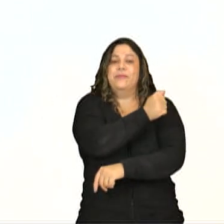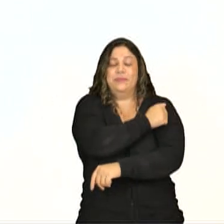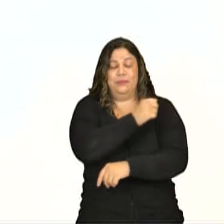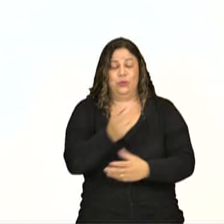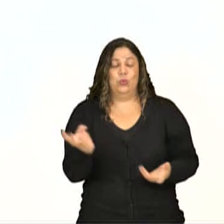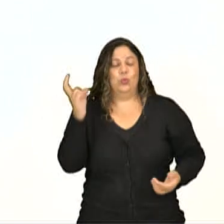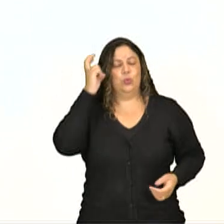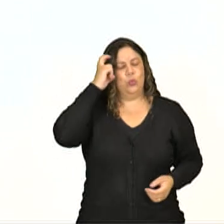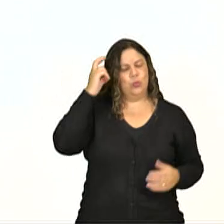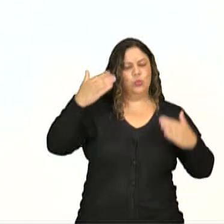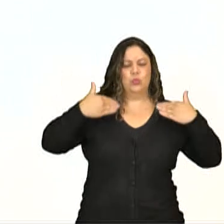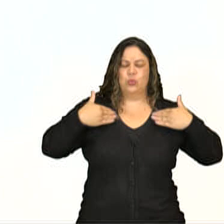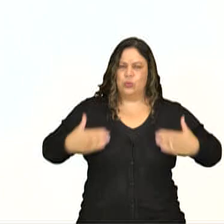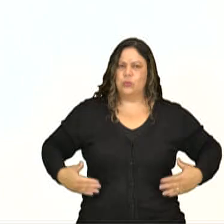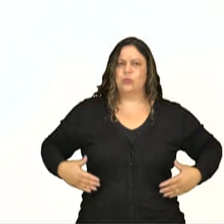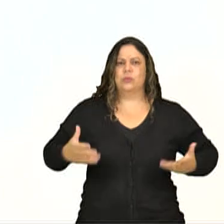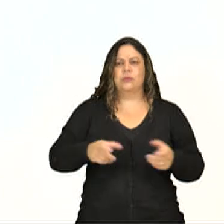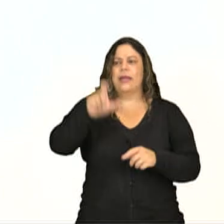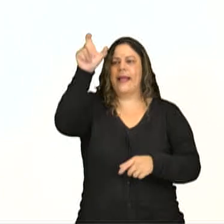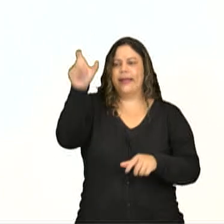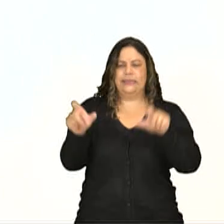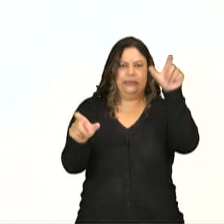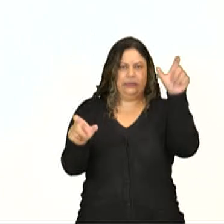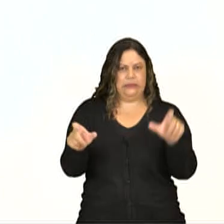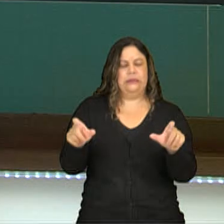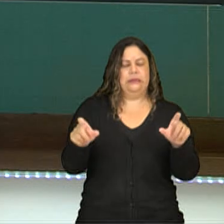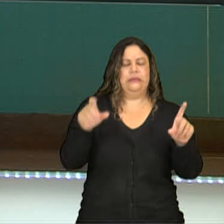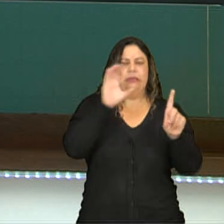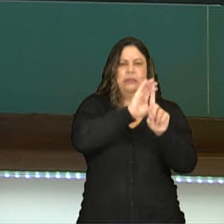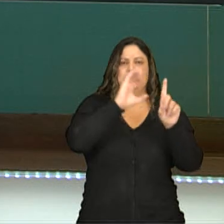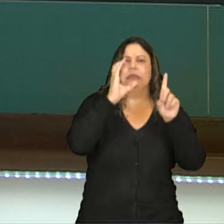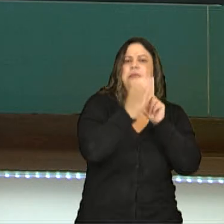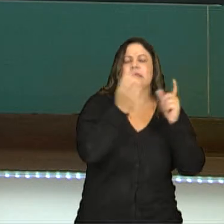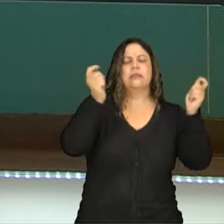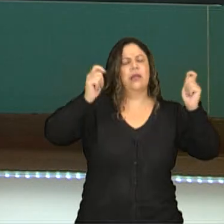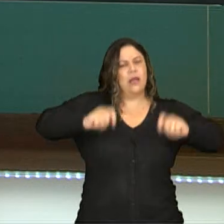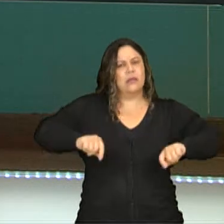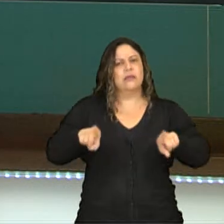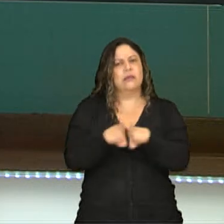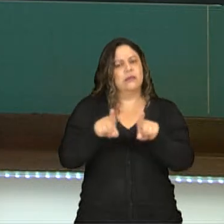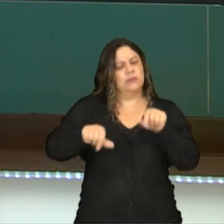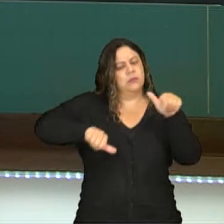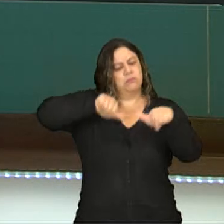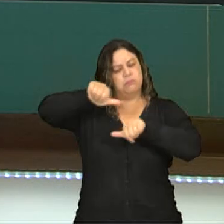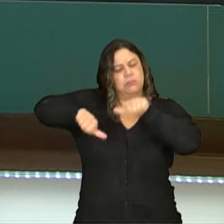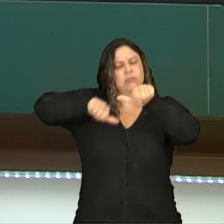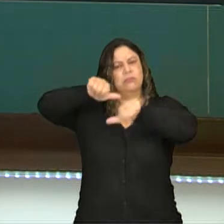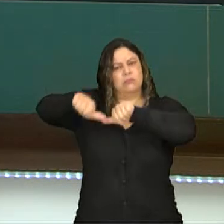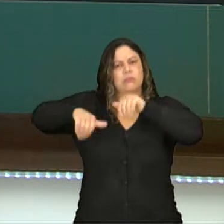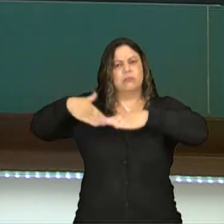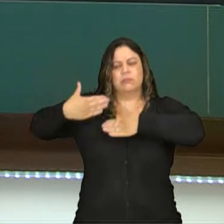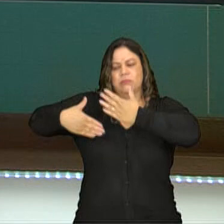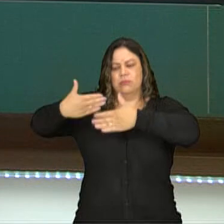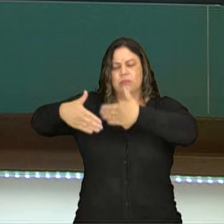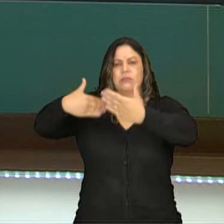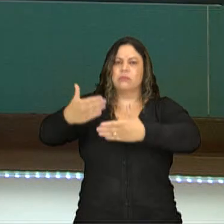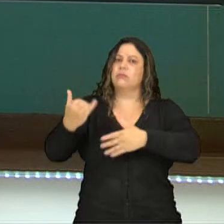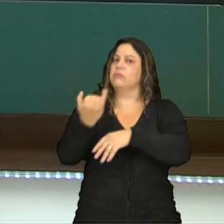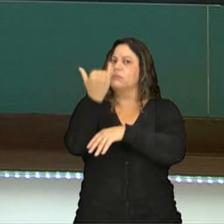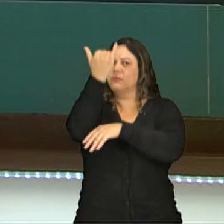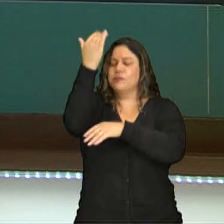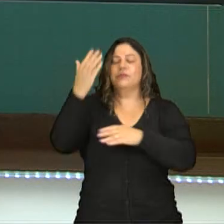formar cidadãos que vão produzi-la, reproduzi-la e também transformá-la, é muito importante a transformação, proporcionar